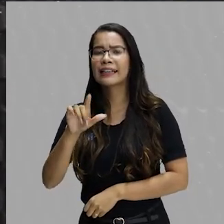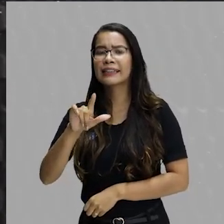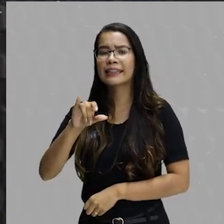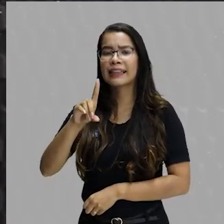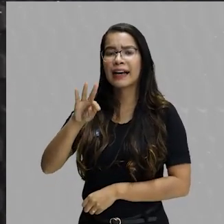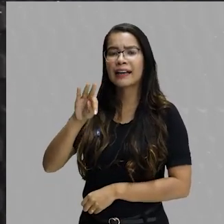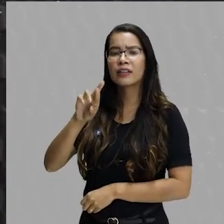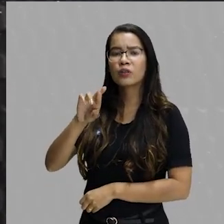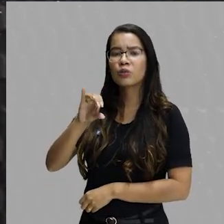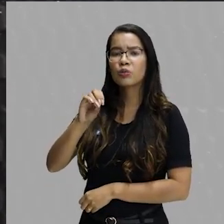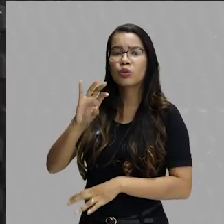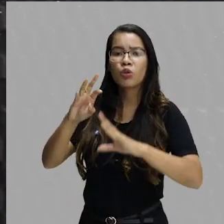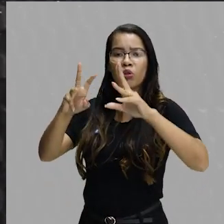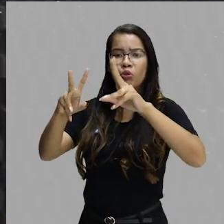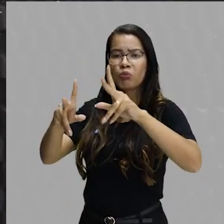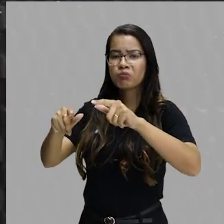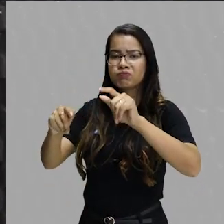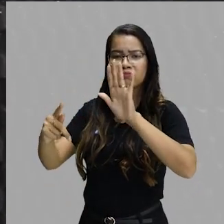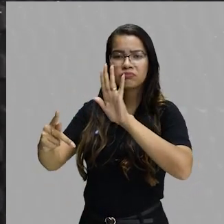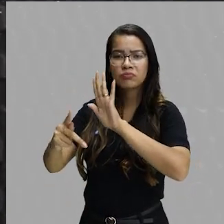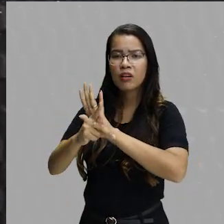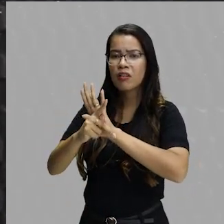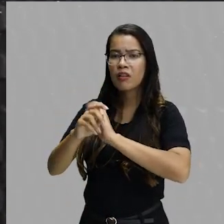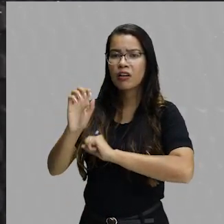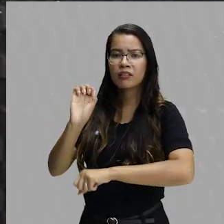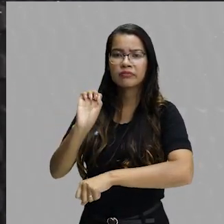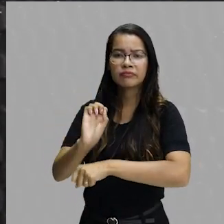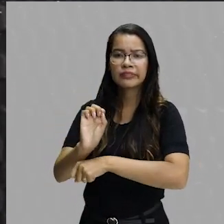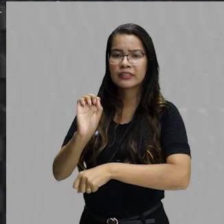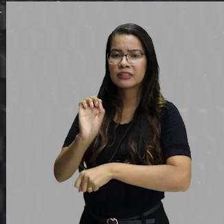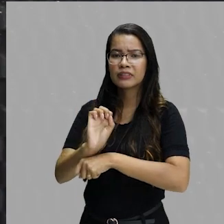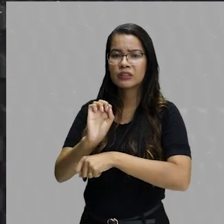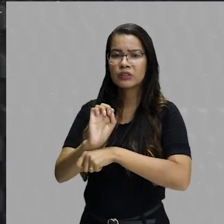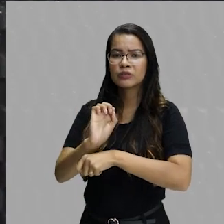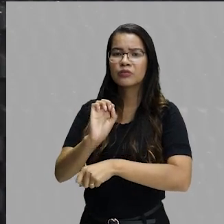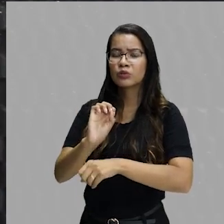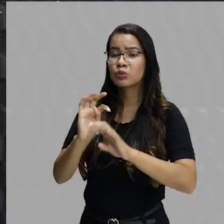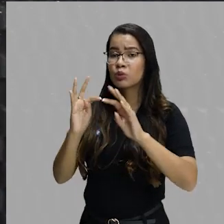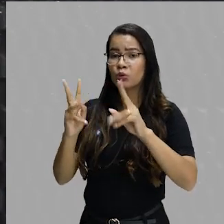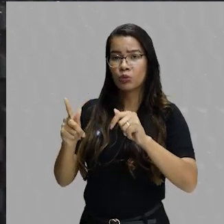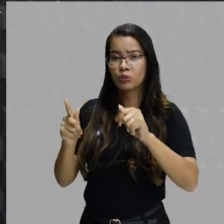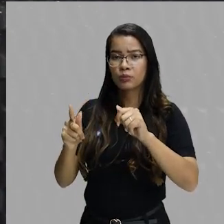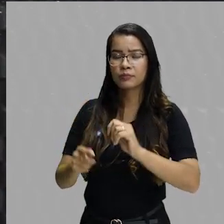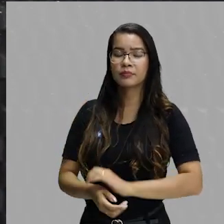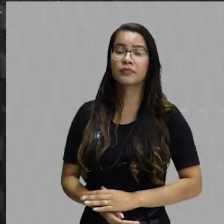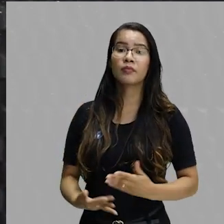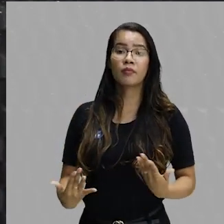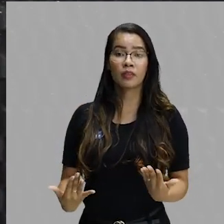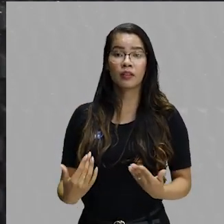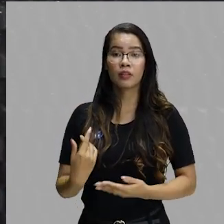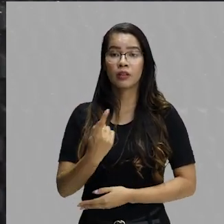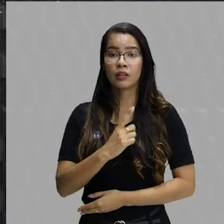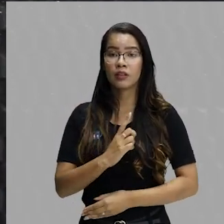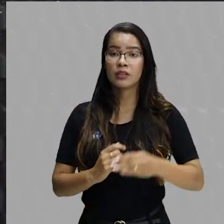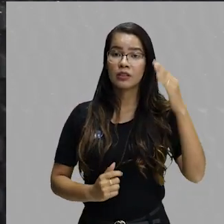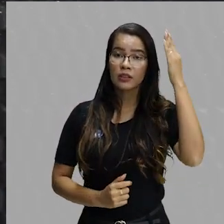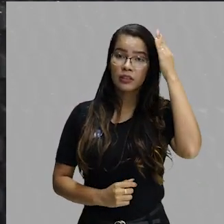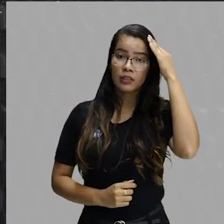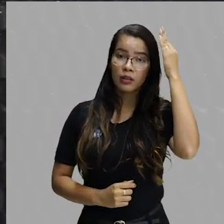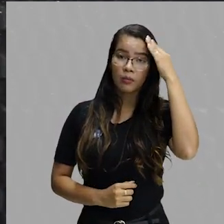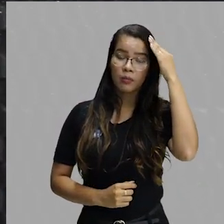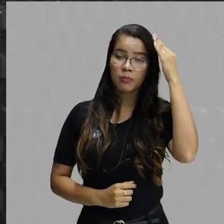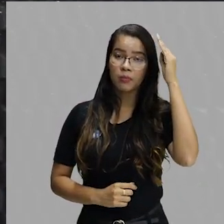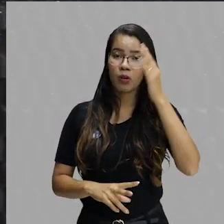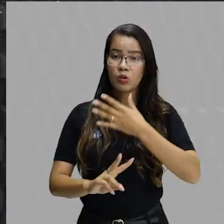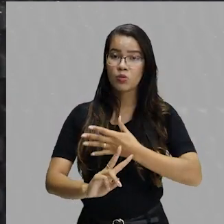nada fora dele. Isso é uma definição de Mussolini. Então nós vamos compreender esse fenômeno do totalitarismo,